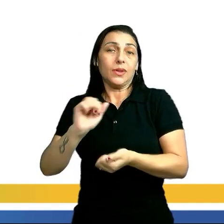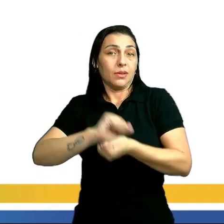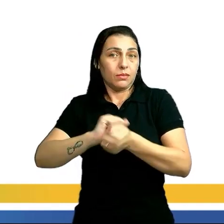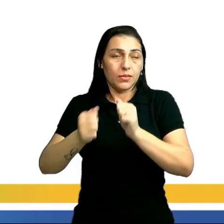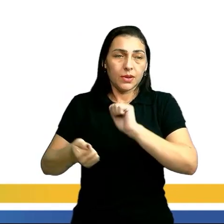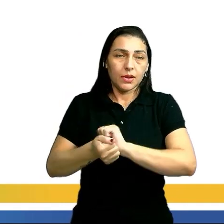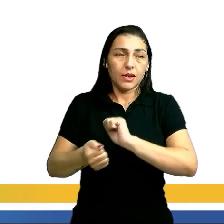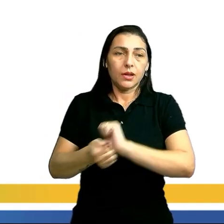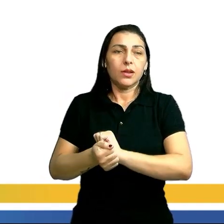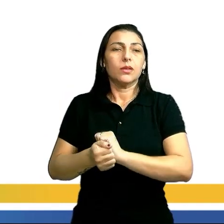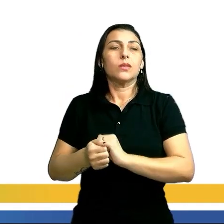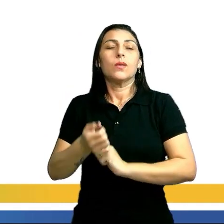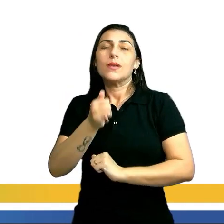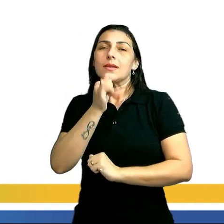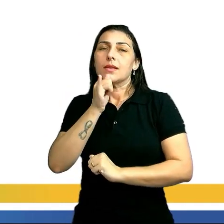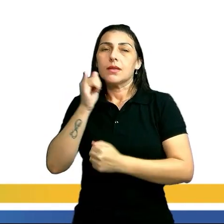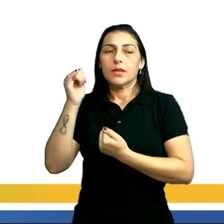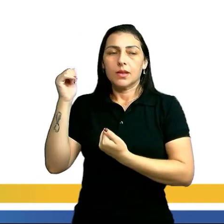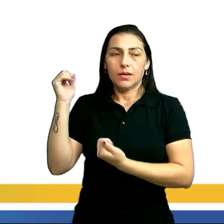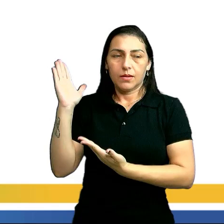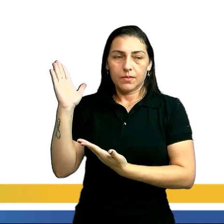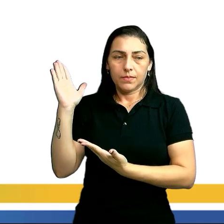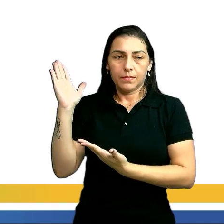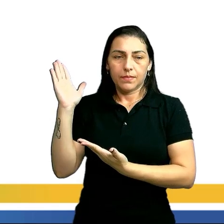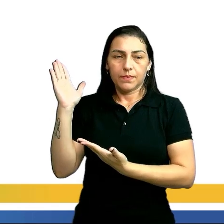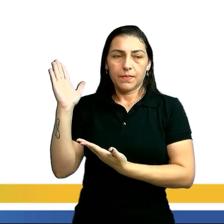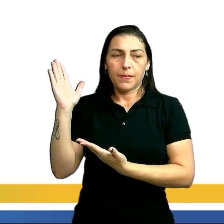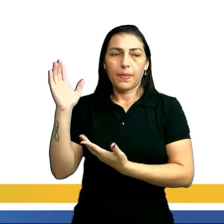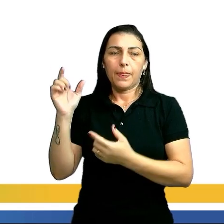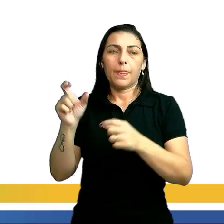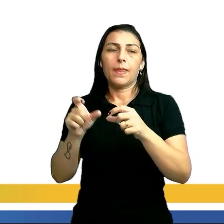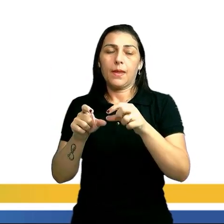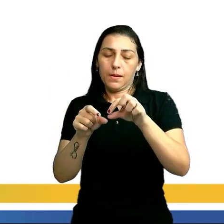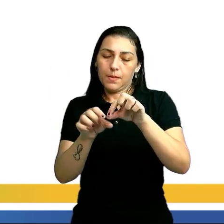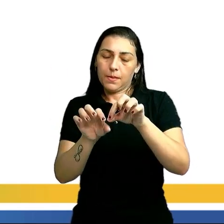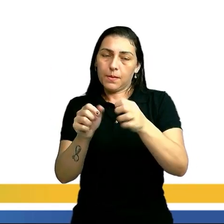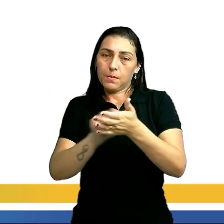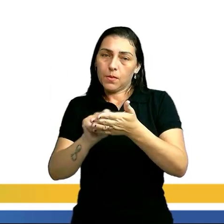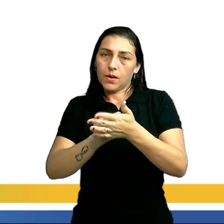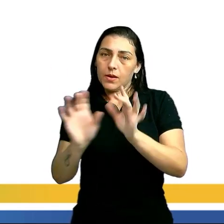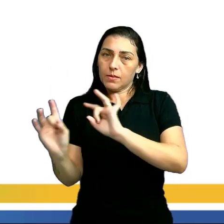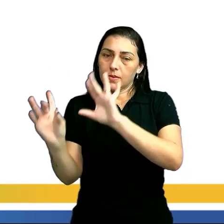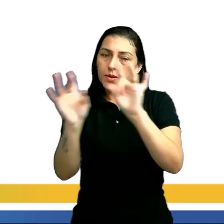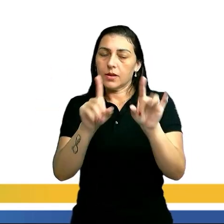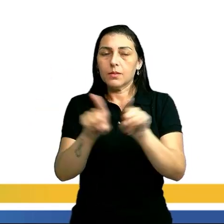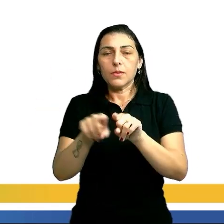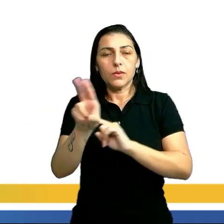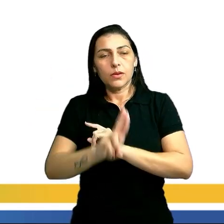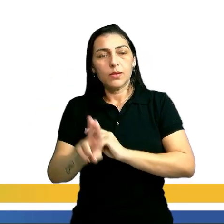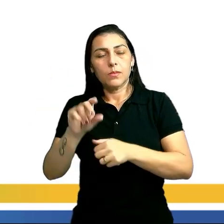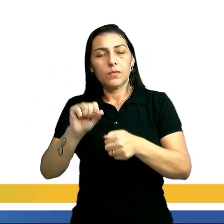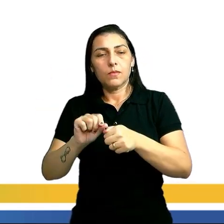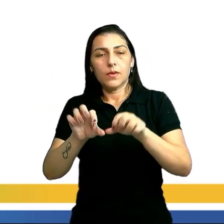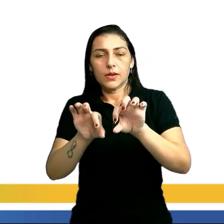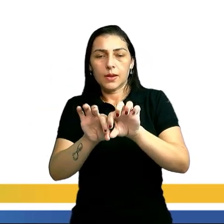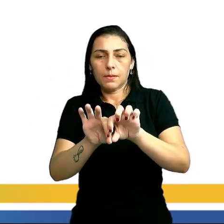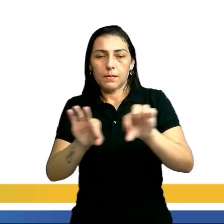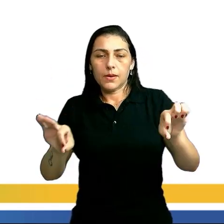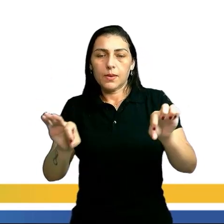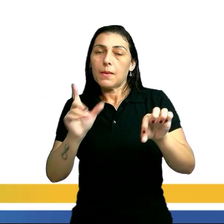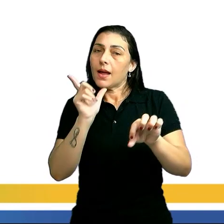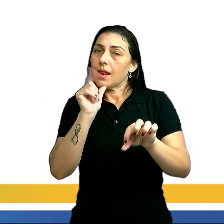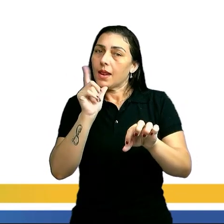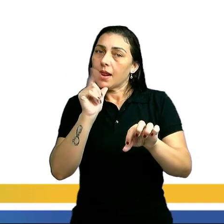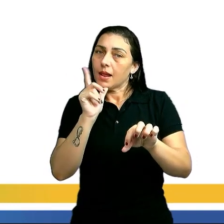convencionais, né? Então, tá aí o exemplo, né? A borracha especial que eu estava mencionando. Também é utilizado para fazer mangueiras para